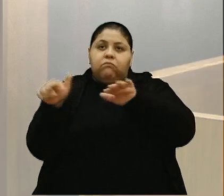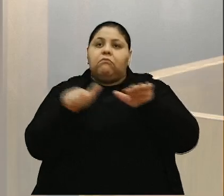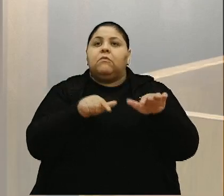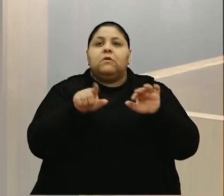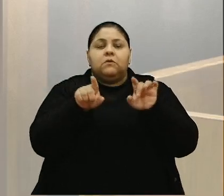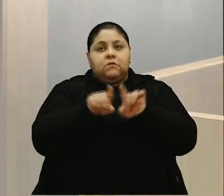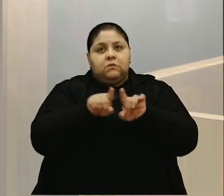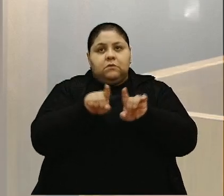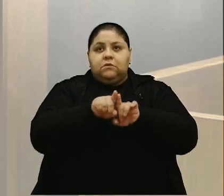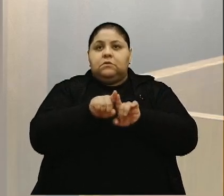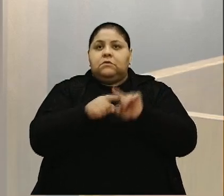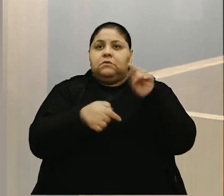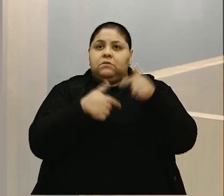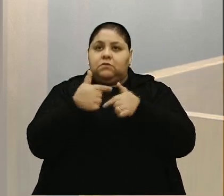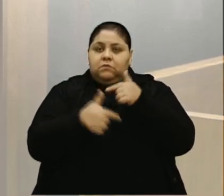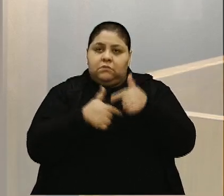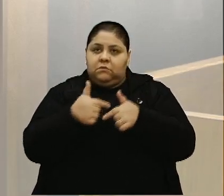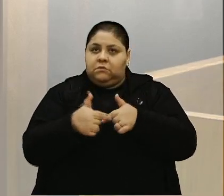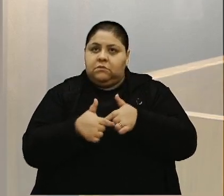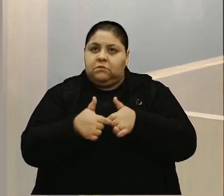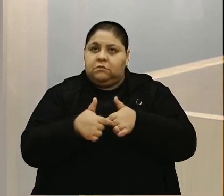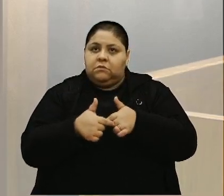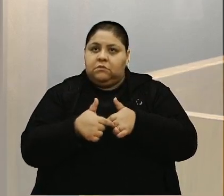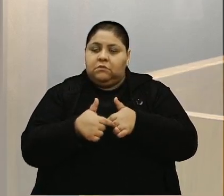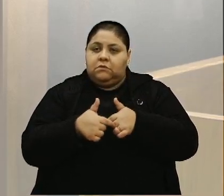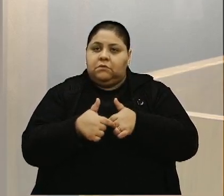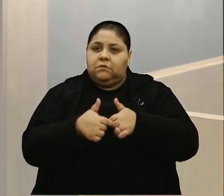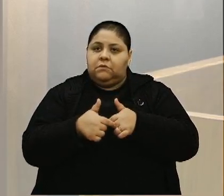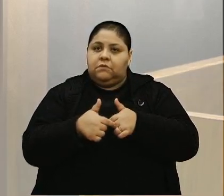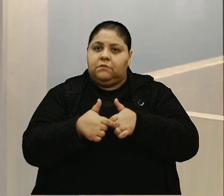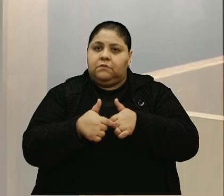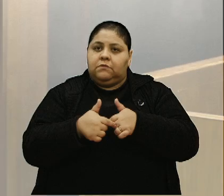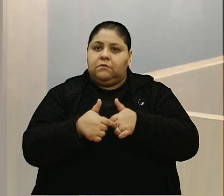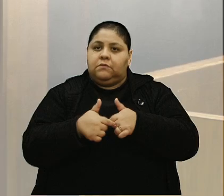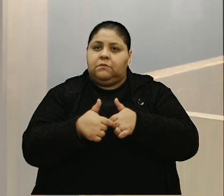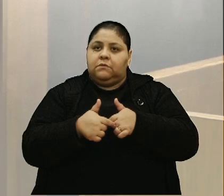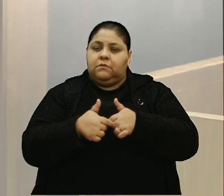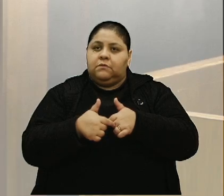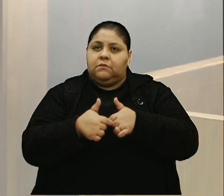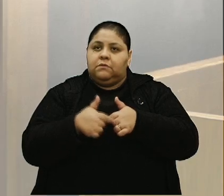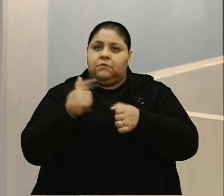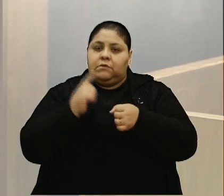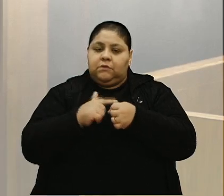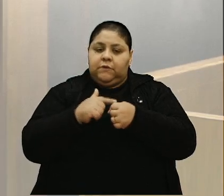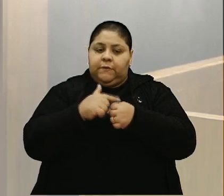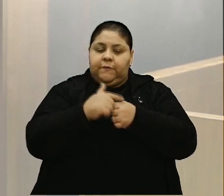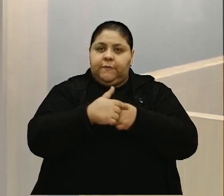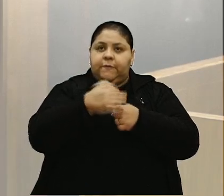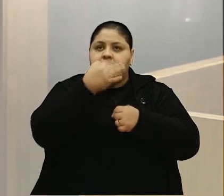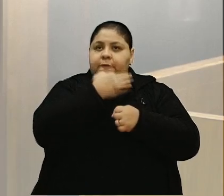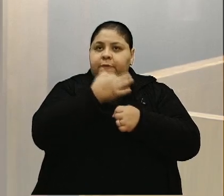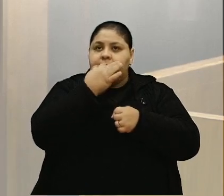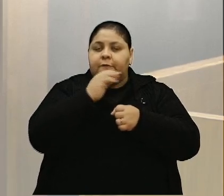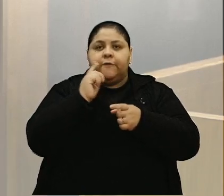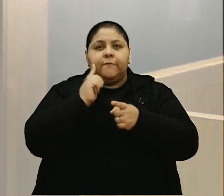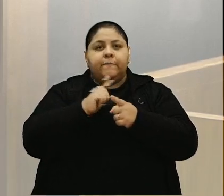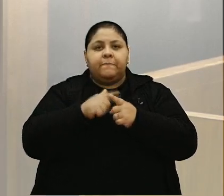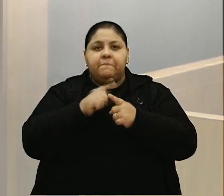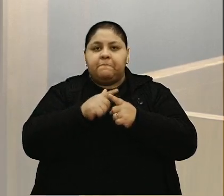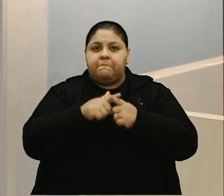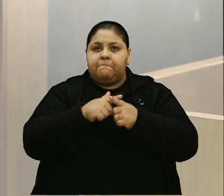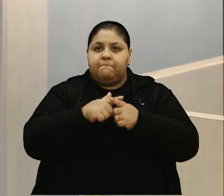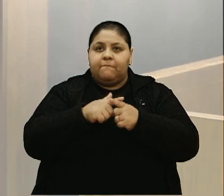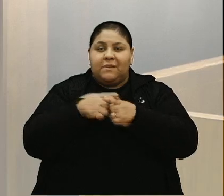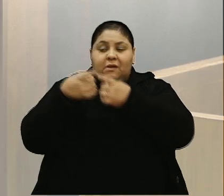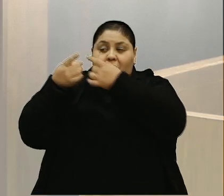está trabalhando bastante, envolvido e pela nossa cidade de Caxias do Sul, porque foi muito